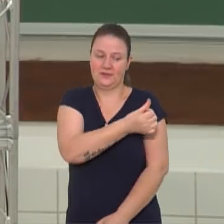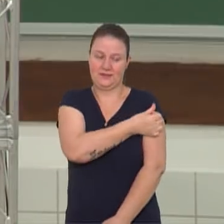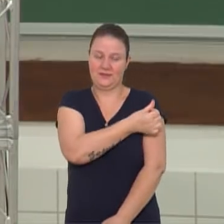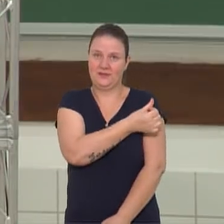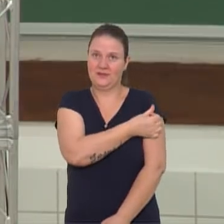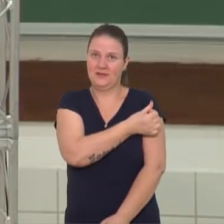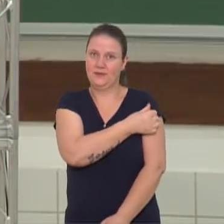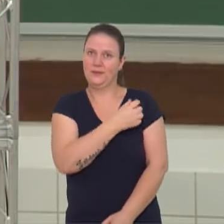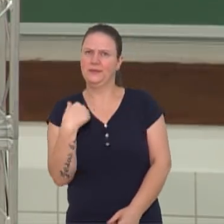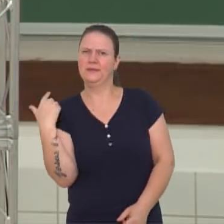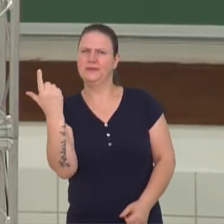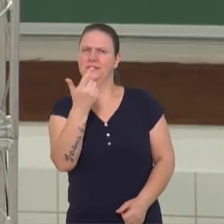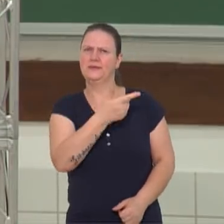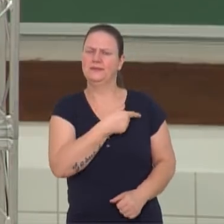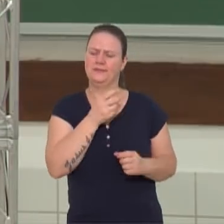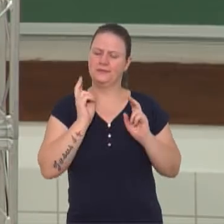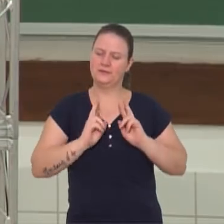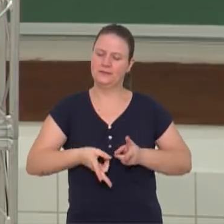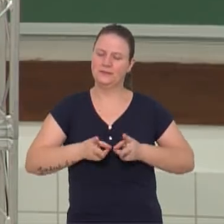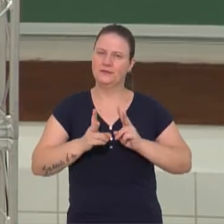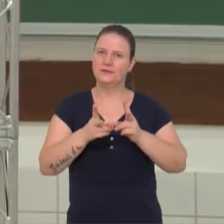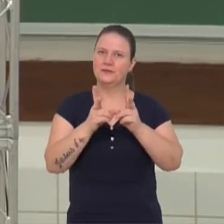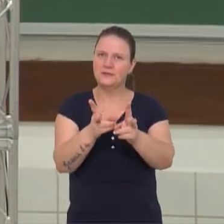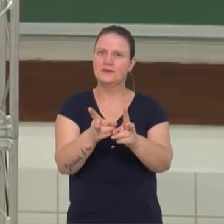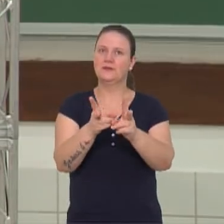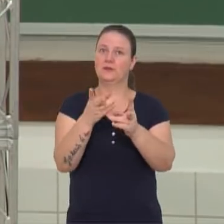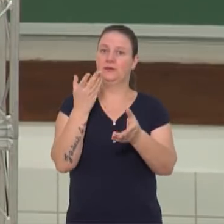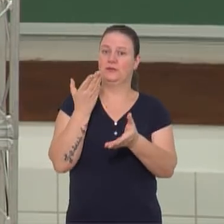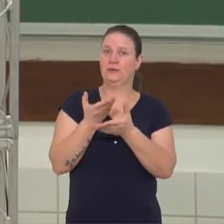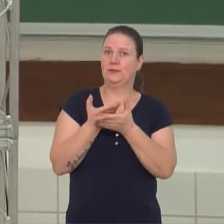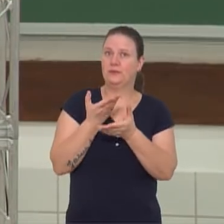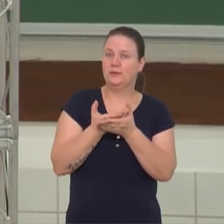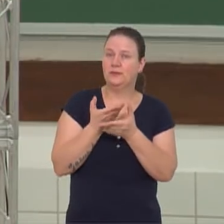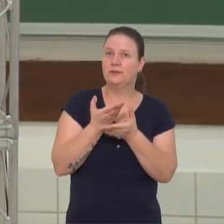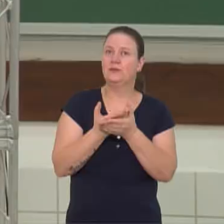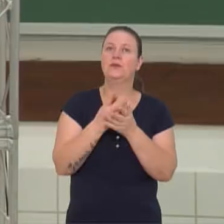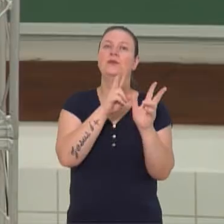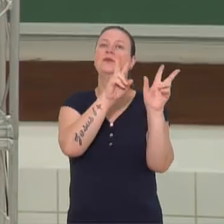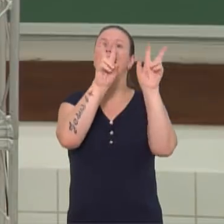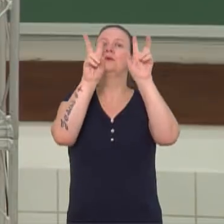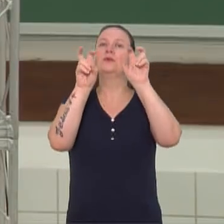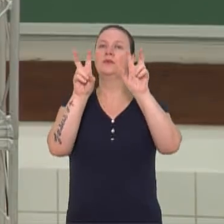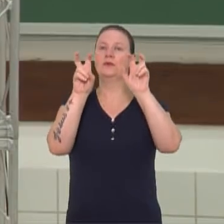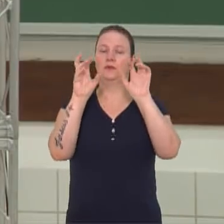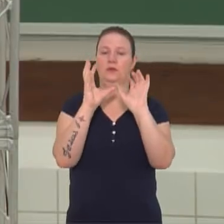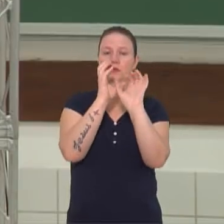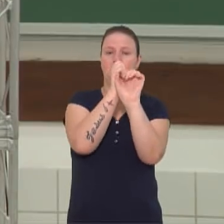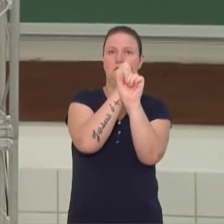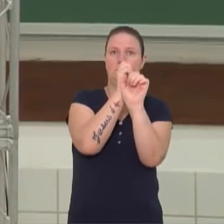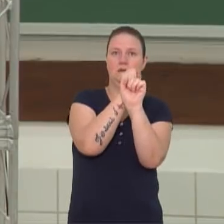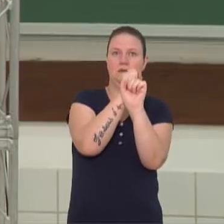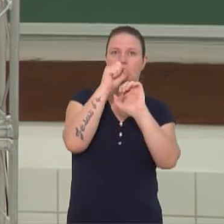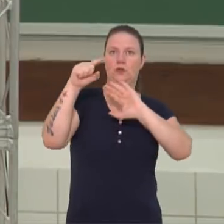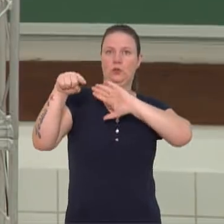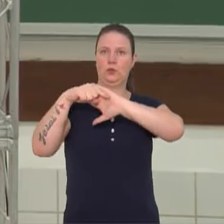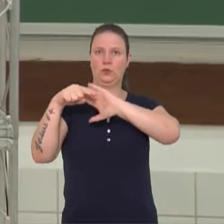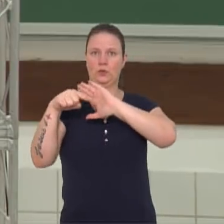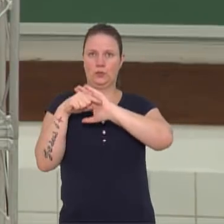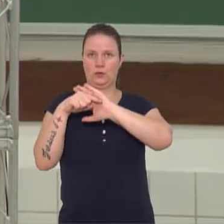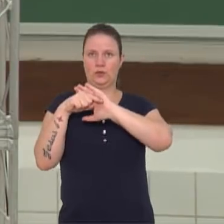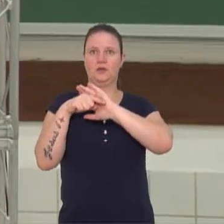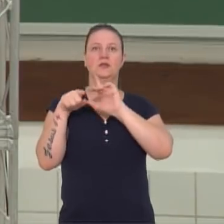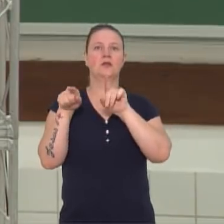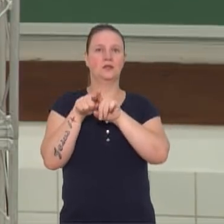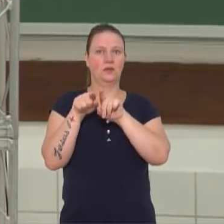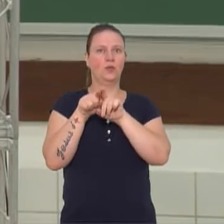gente poder continuar a nossa conversa sobre adição e subtração de números decimais e